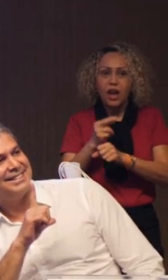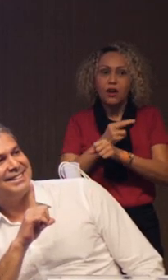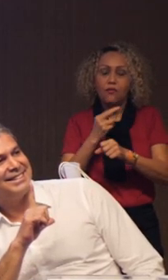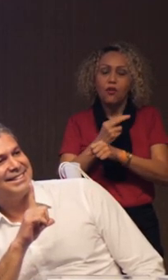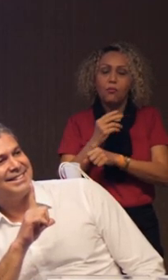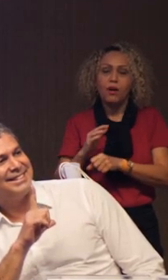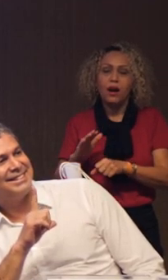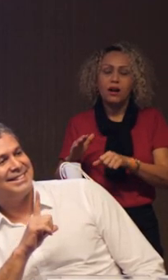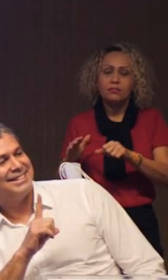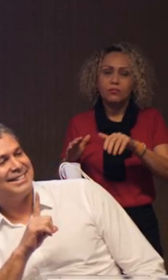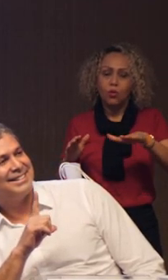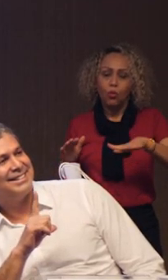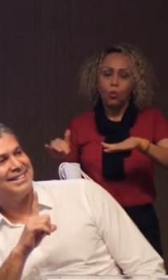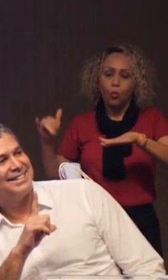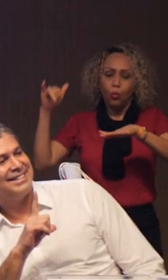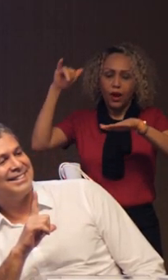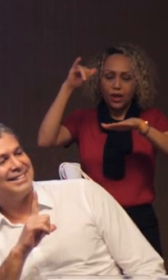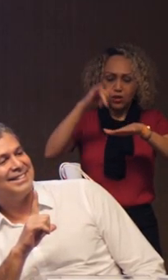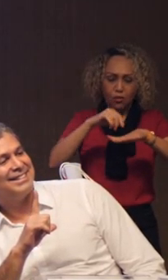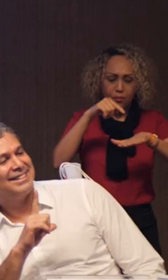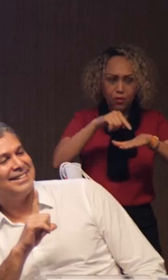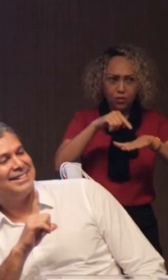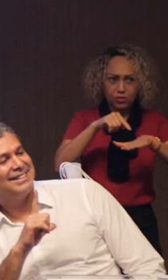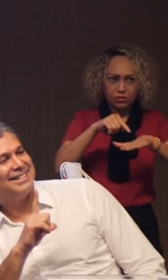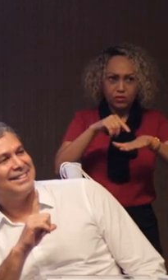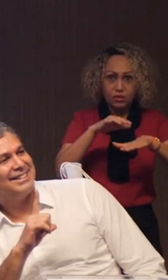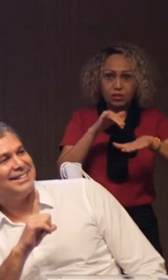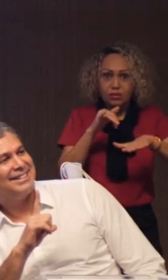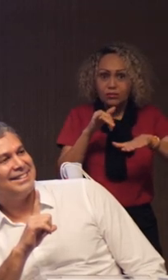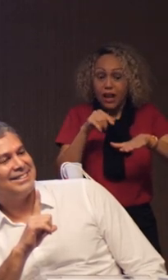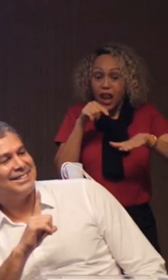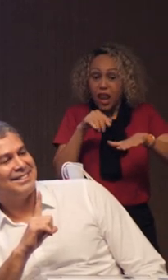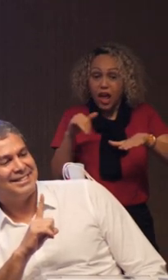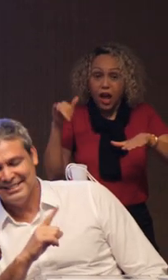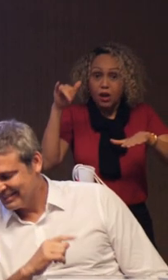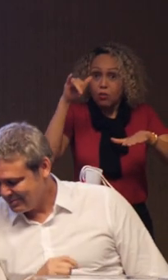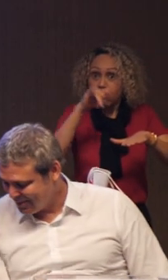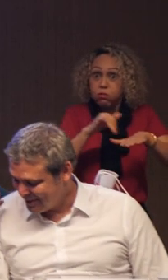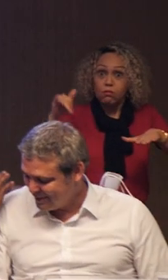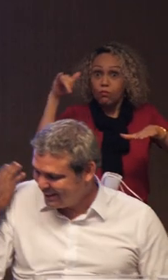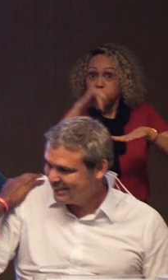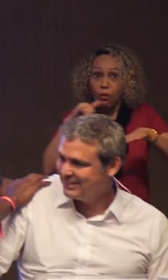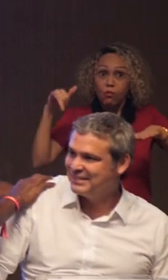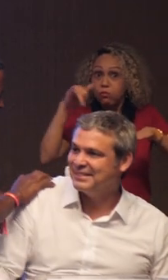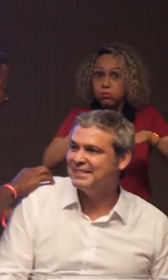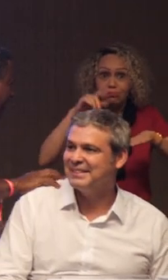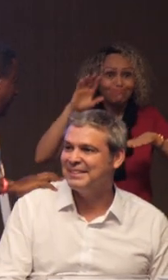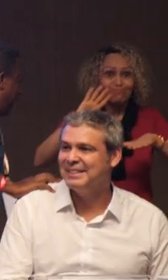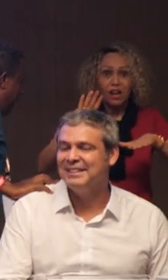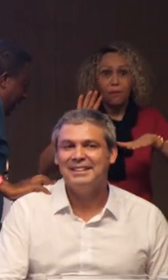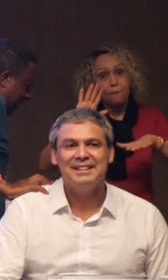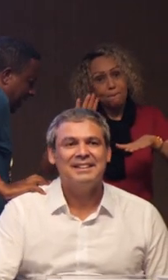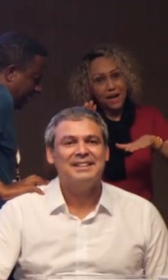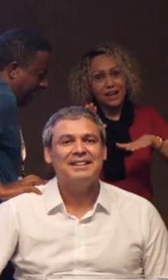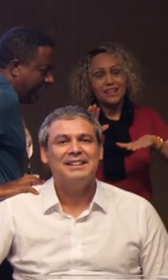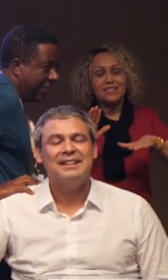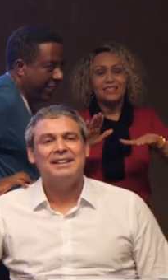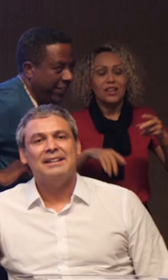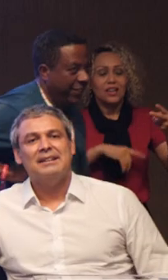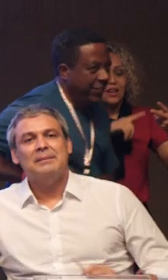não recebe voos, mas tem capacidade para receber os dois aviões presidenciais, porque Lula foi lá